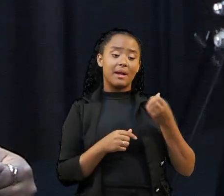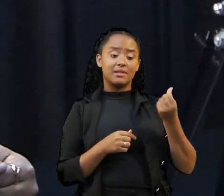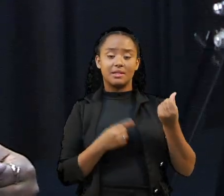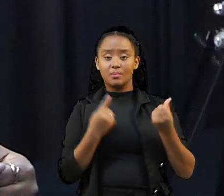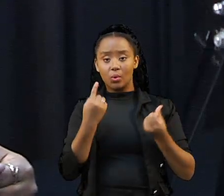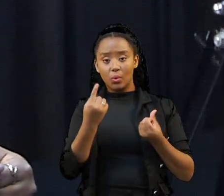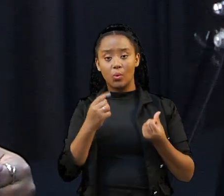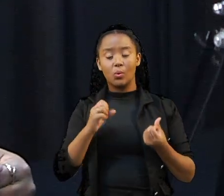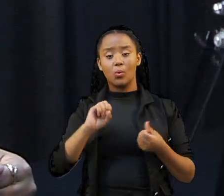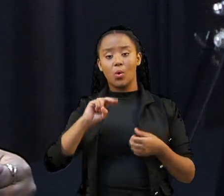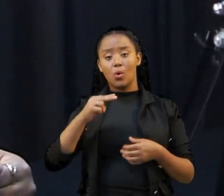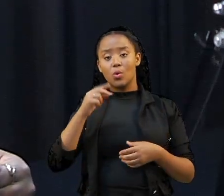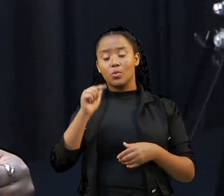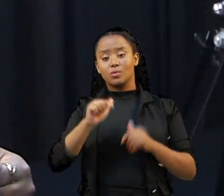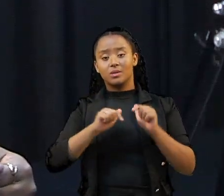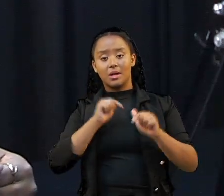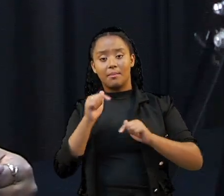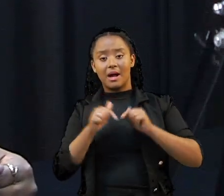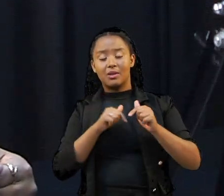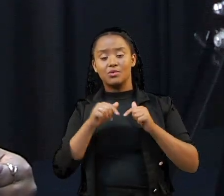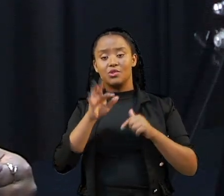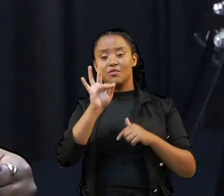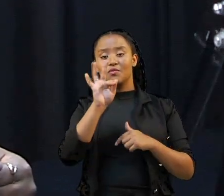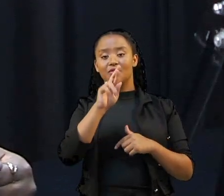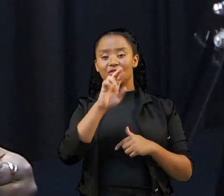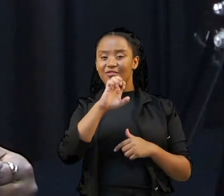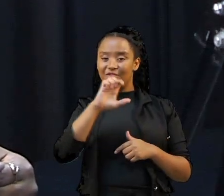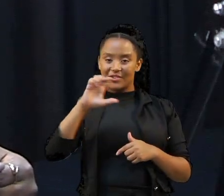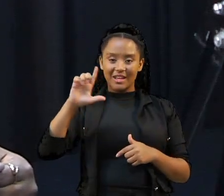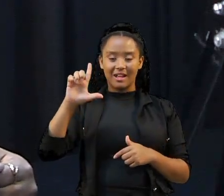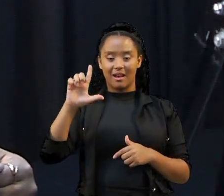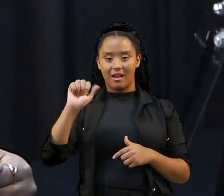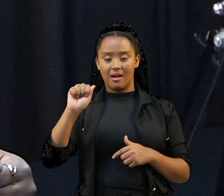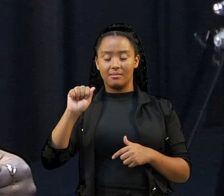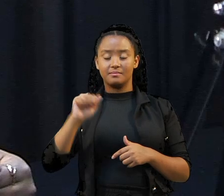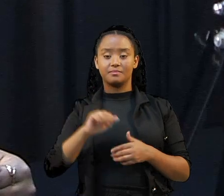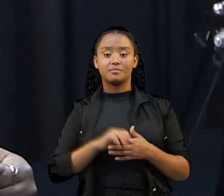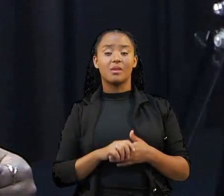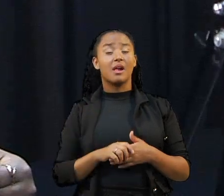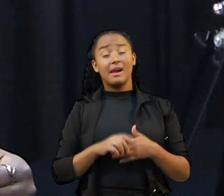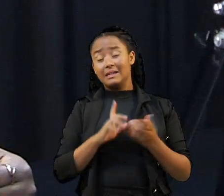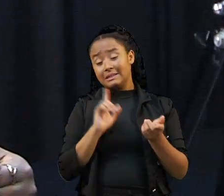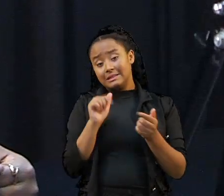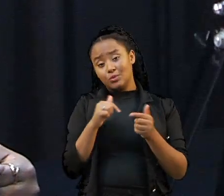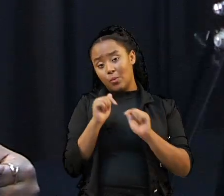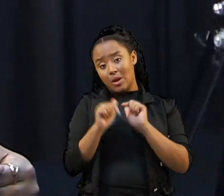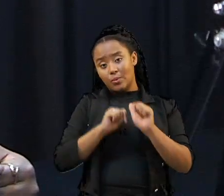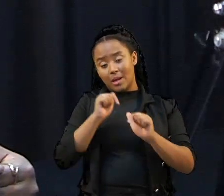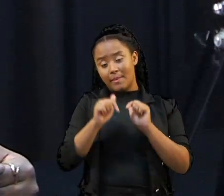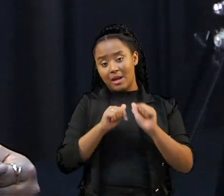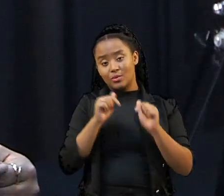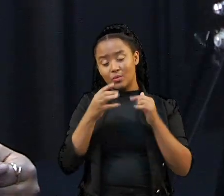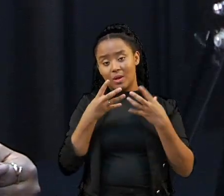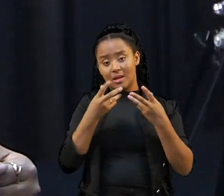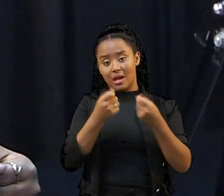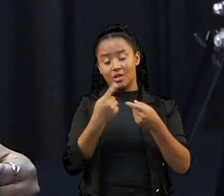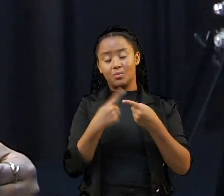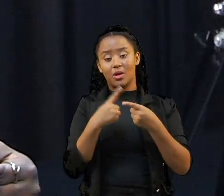freelancer. E geralmente são trabalhos bem insalubres, né? A gente já entende a escala 6x1, quanto que ela